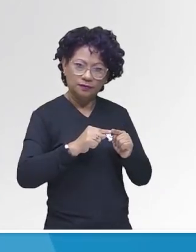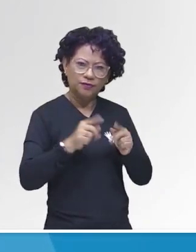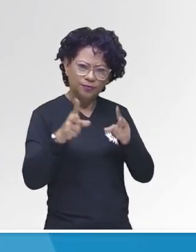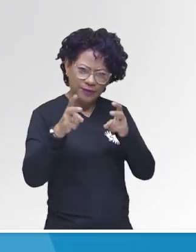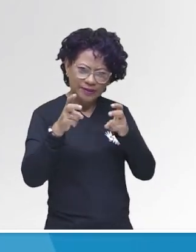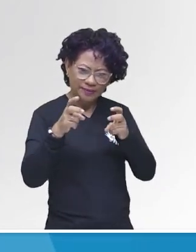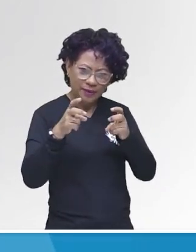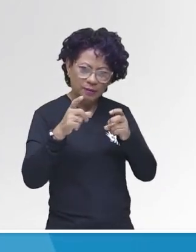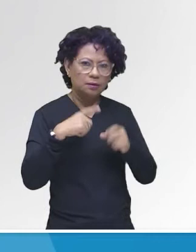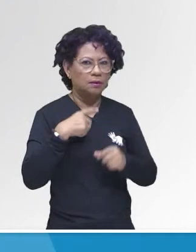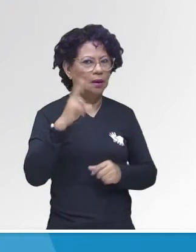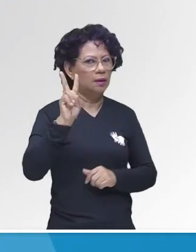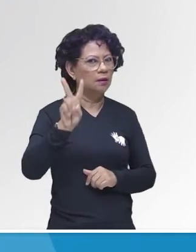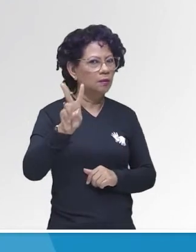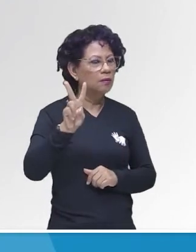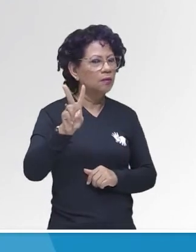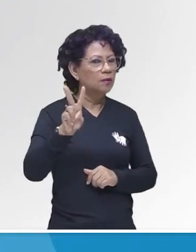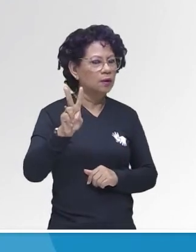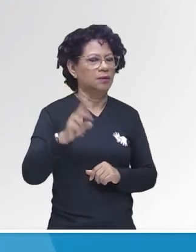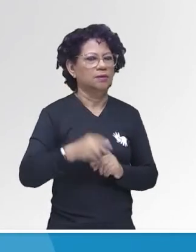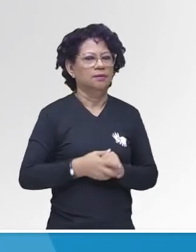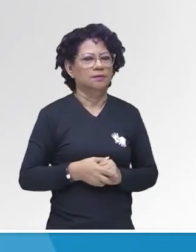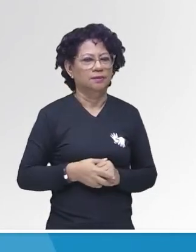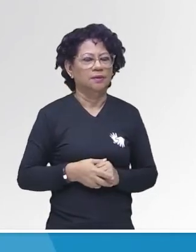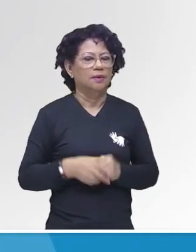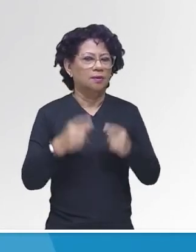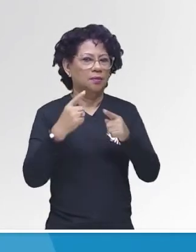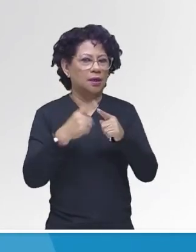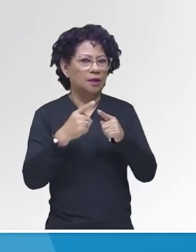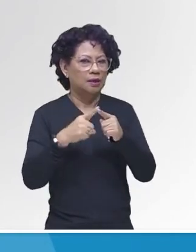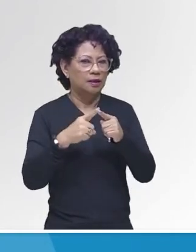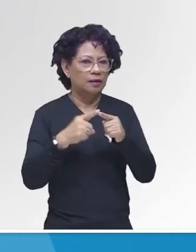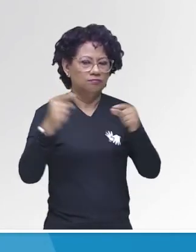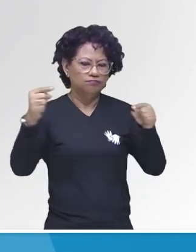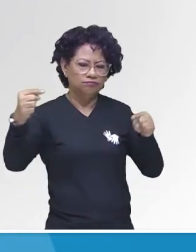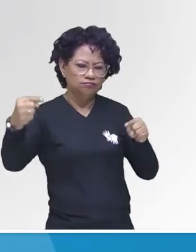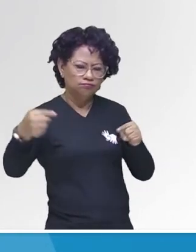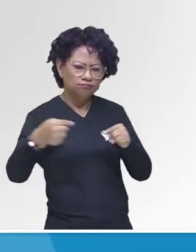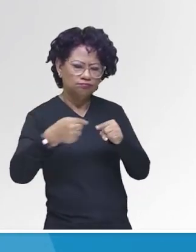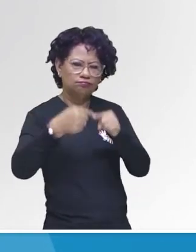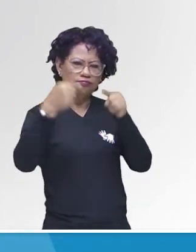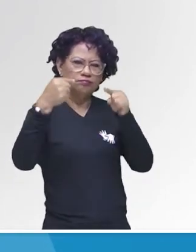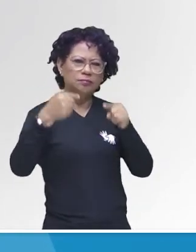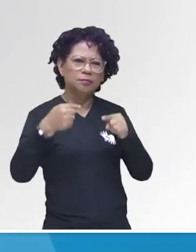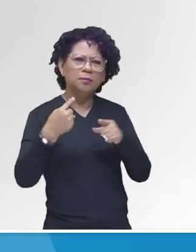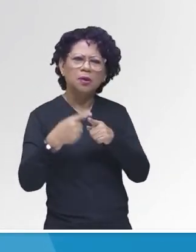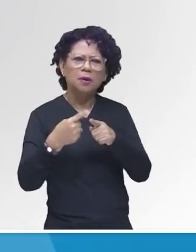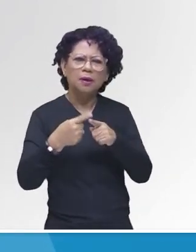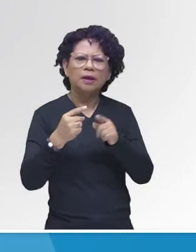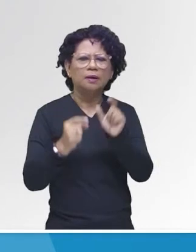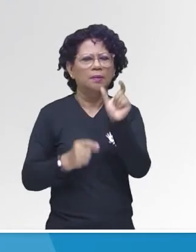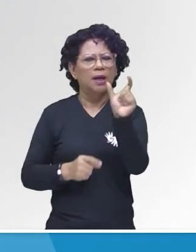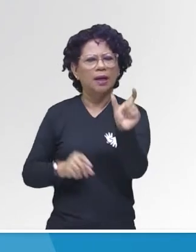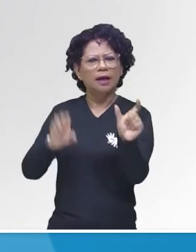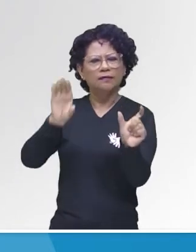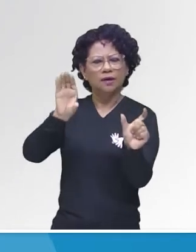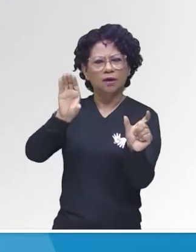aí, primeiro, as retas coincidentes, tá? Coincidentes, você falando aqui essa